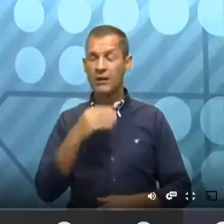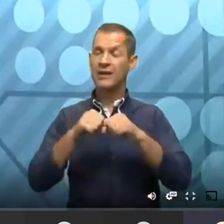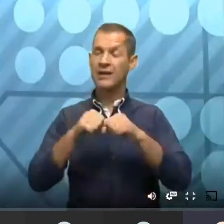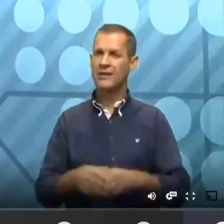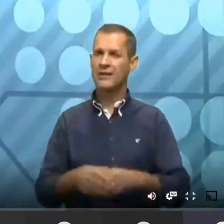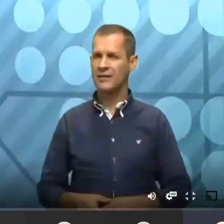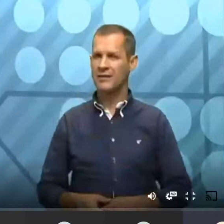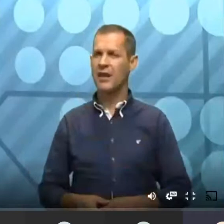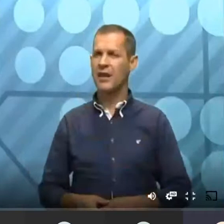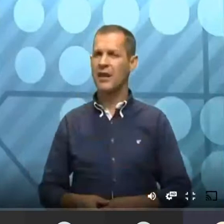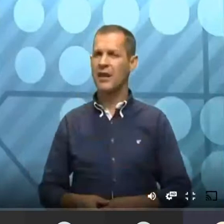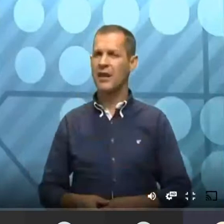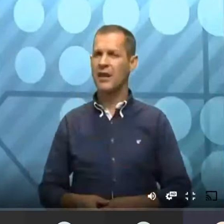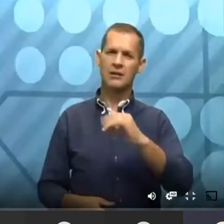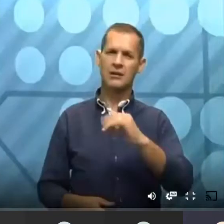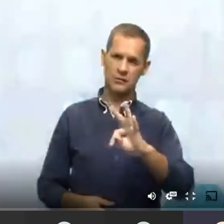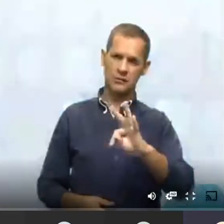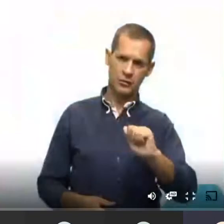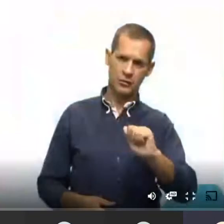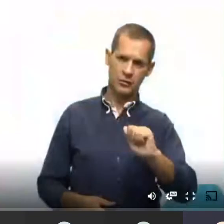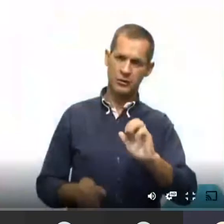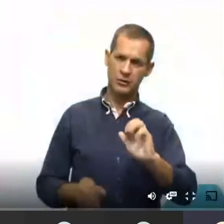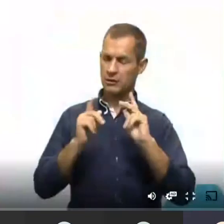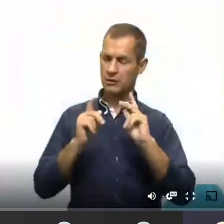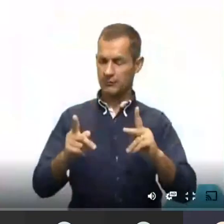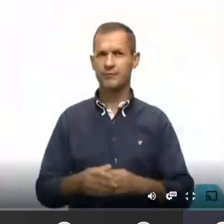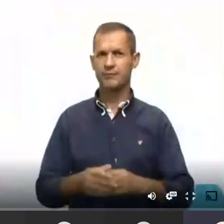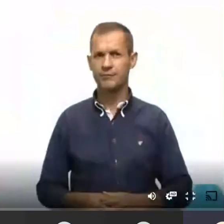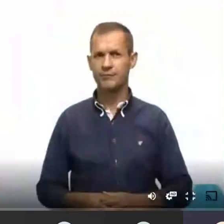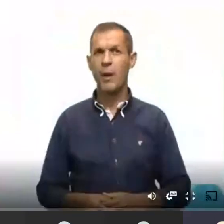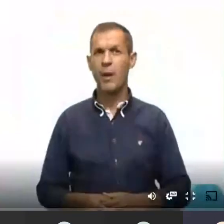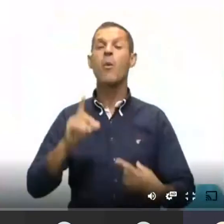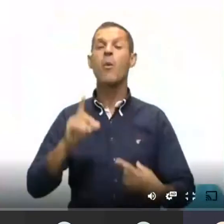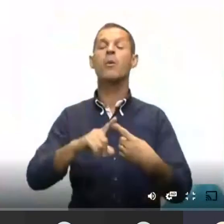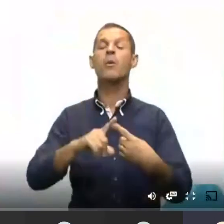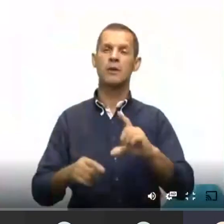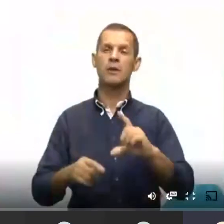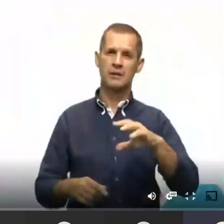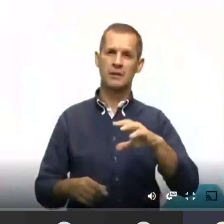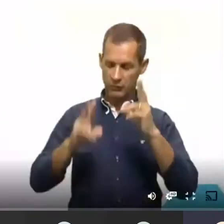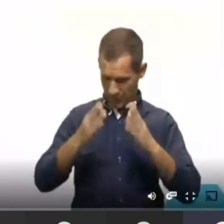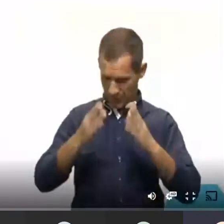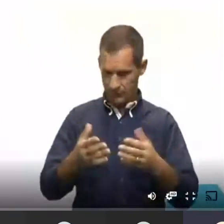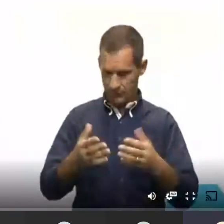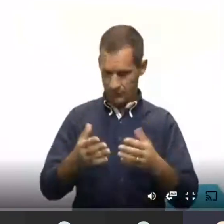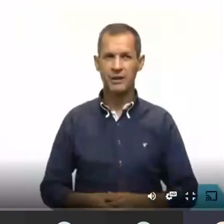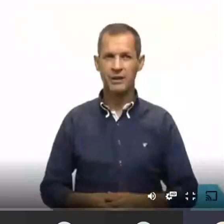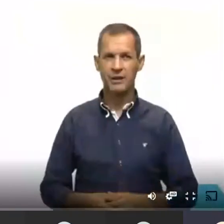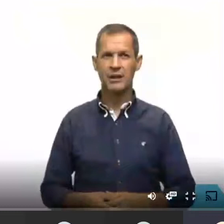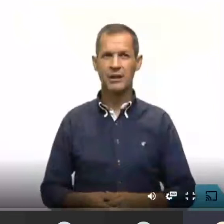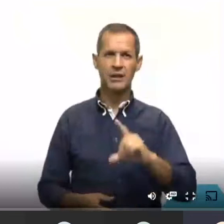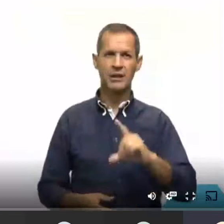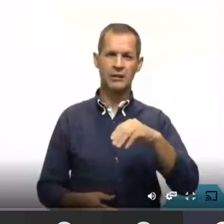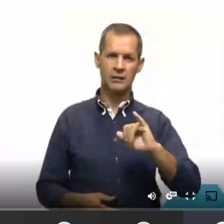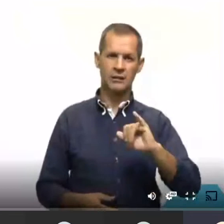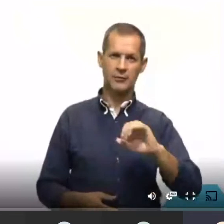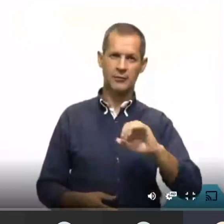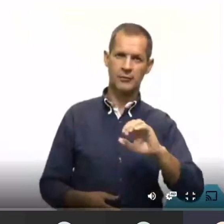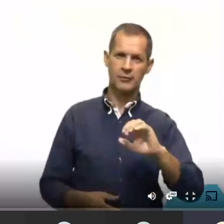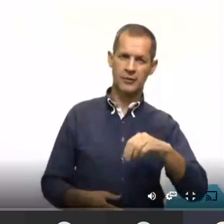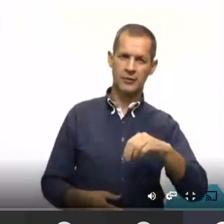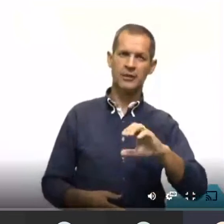nessa questão histológica, ok? Vamos voltar para o slide? Então, primeira lâmina que nós vamos verificar é a lâmina de